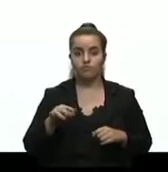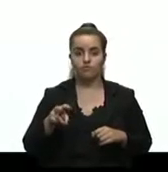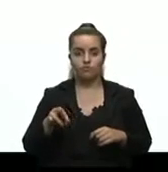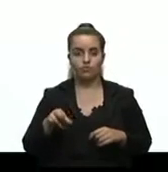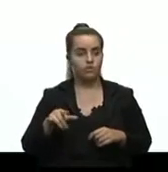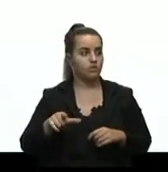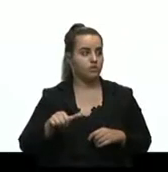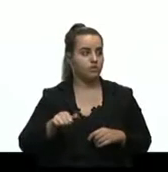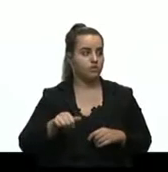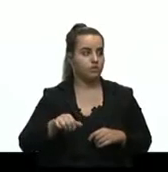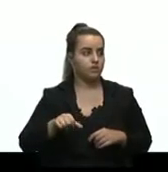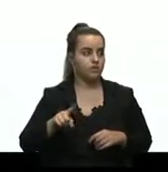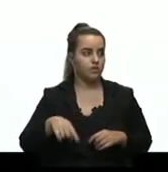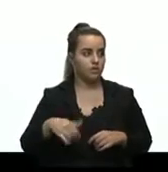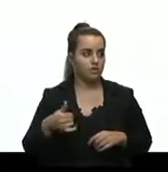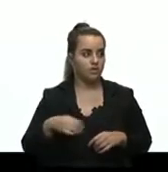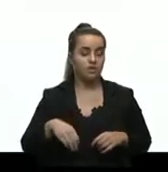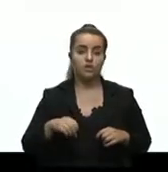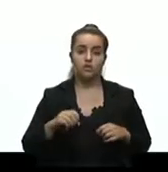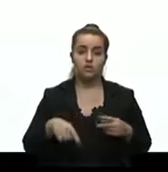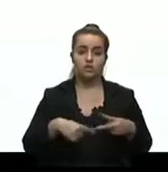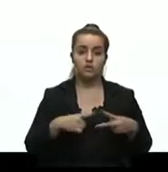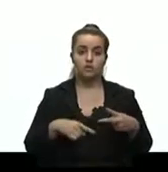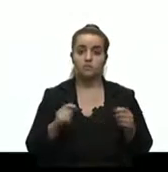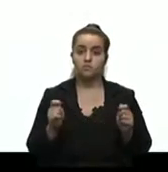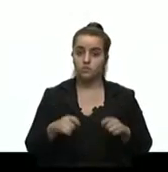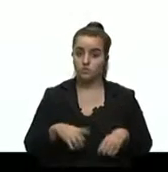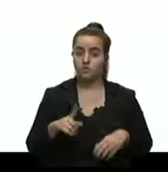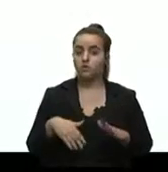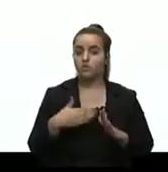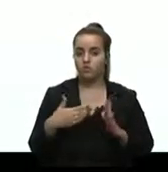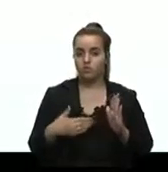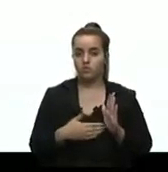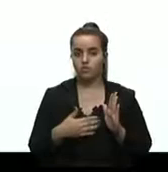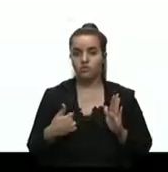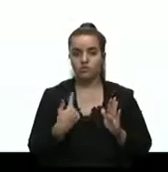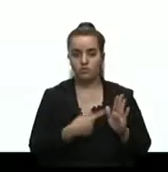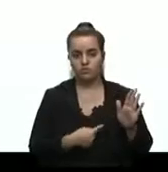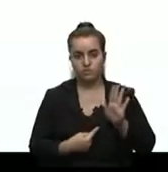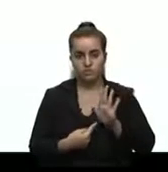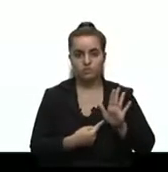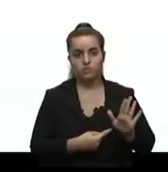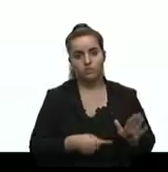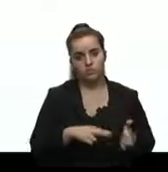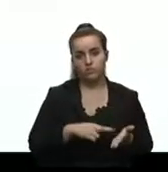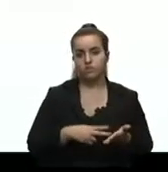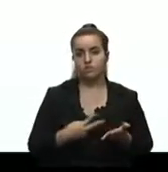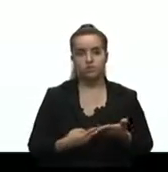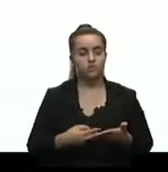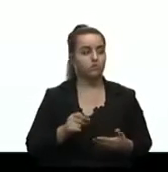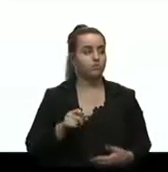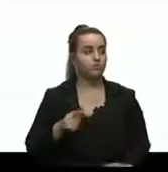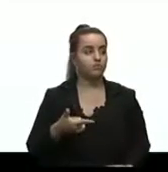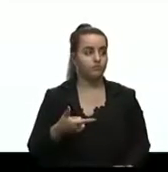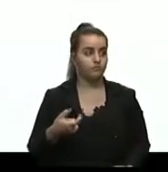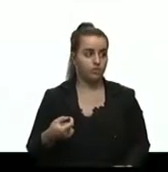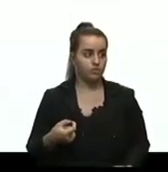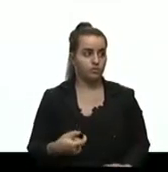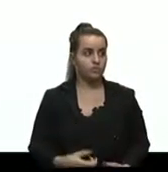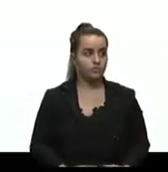possíveis? O número de casos possíveis é o total da nossa amostra, ou seja, 20.